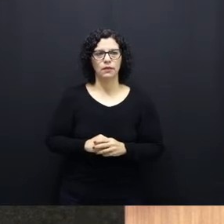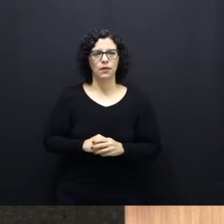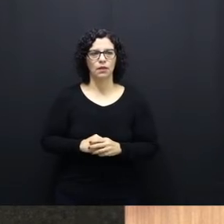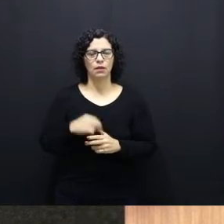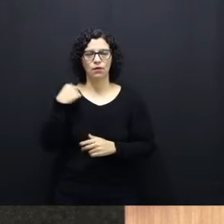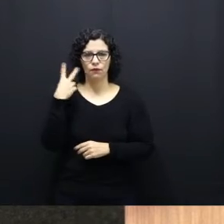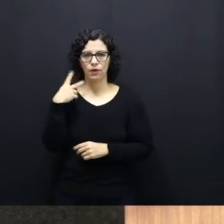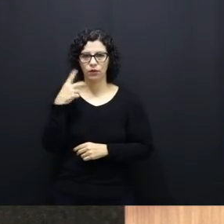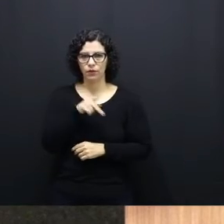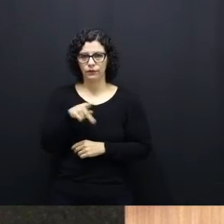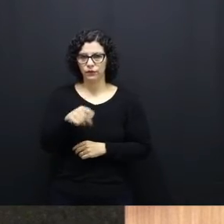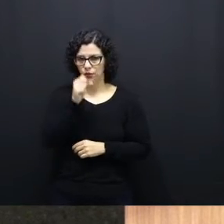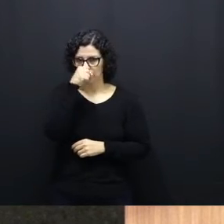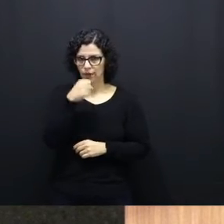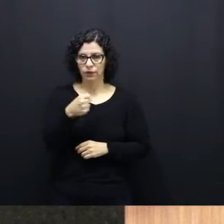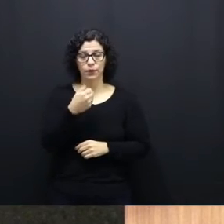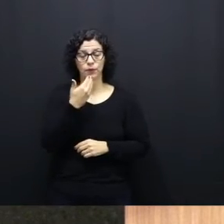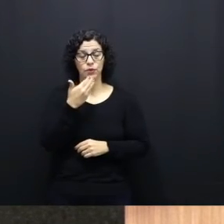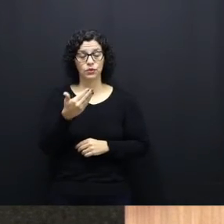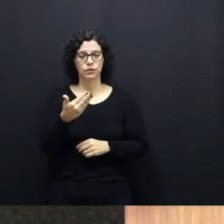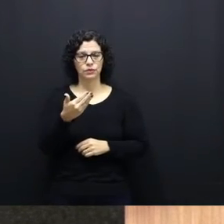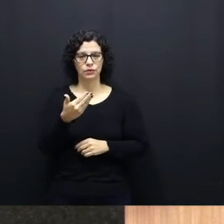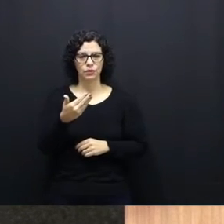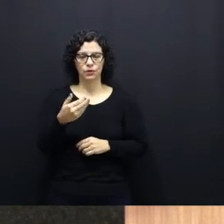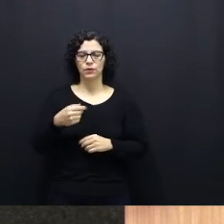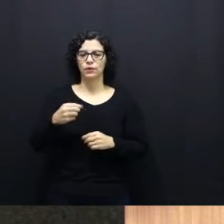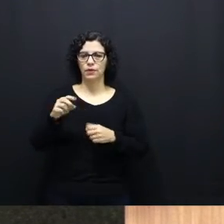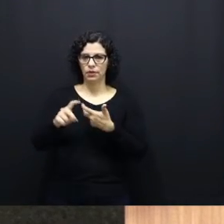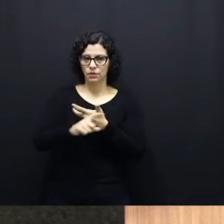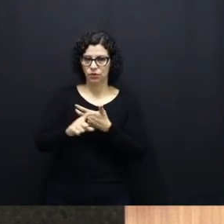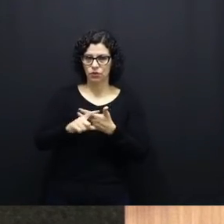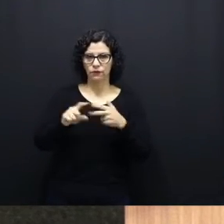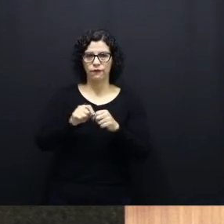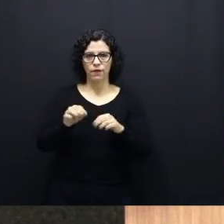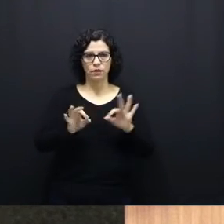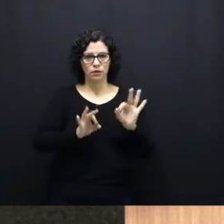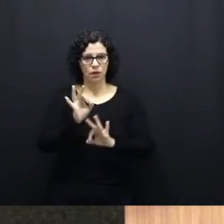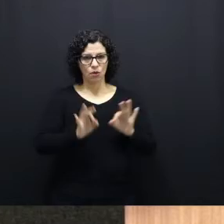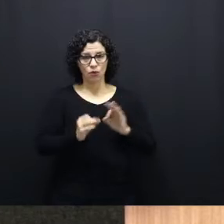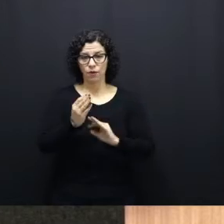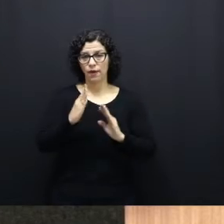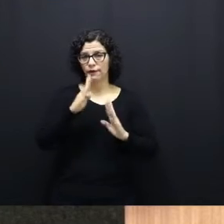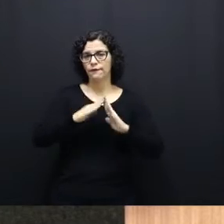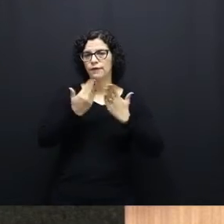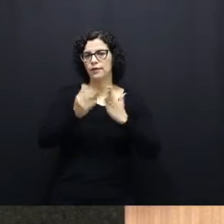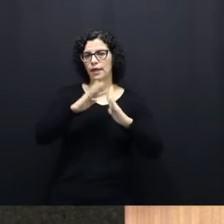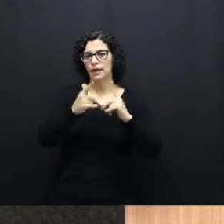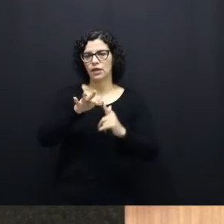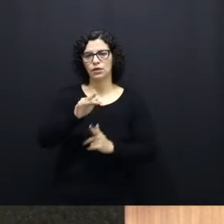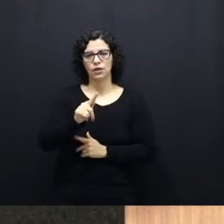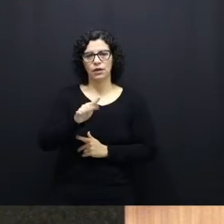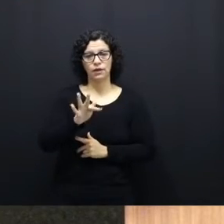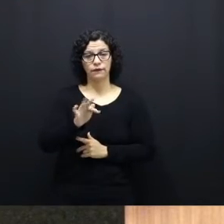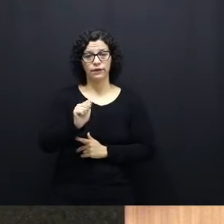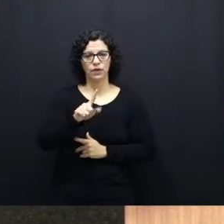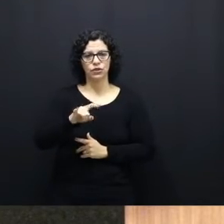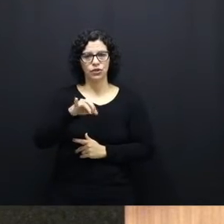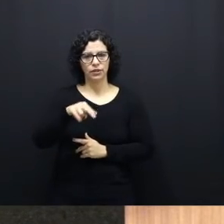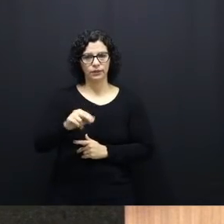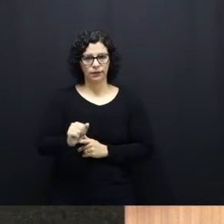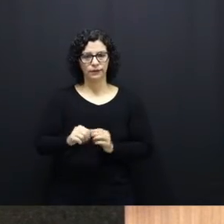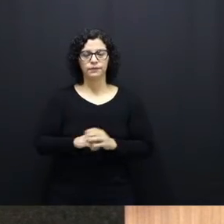o vereador Professor Wellington ao executivo que progressivo patrolamento em frente à igreja da Faxina localizada na Rua Carlos